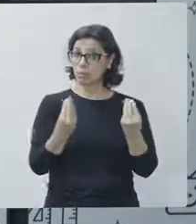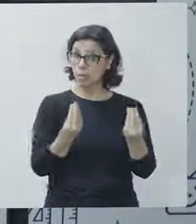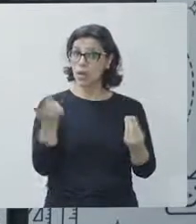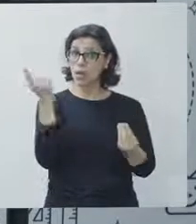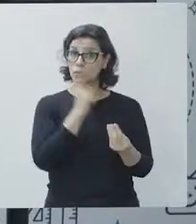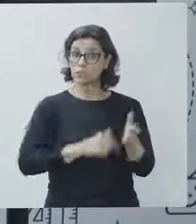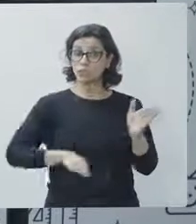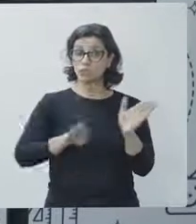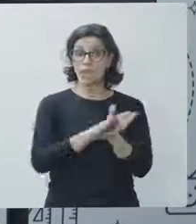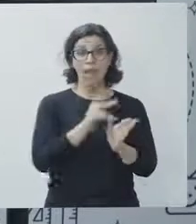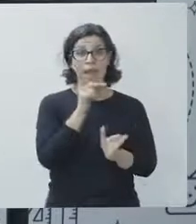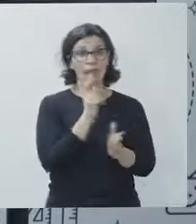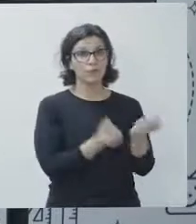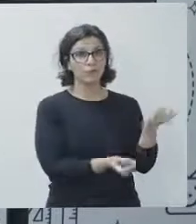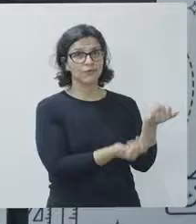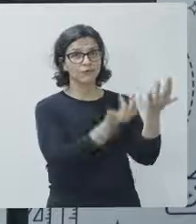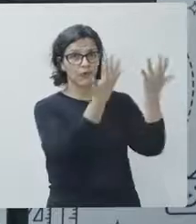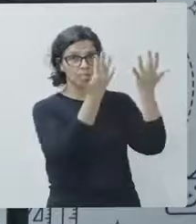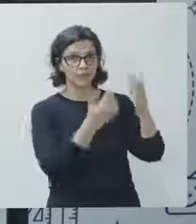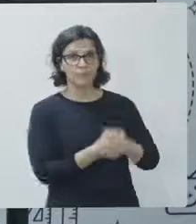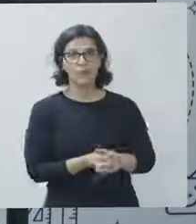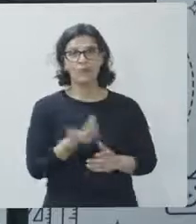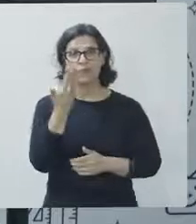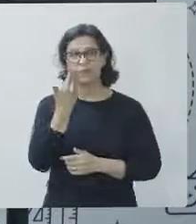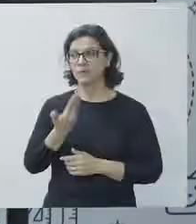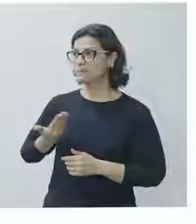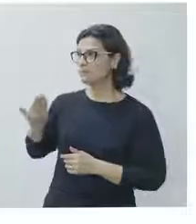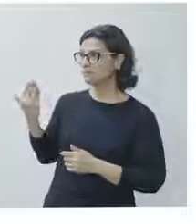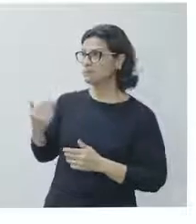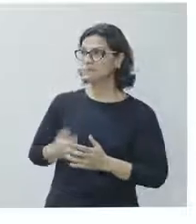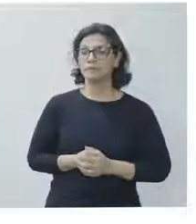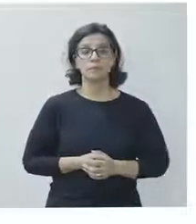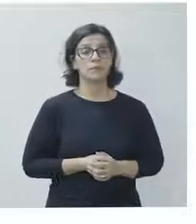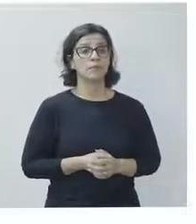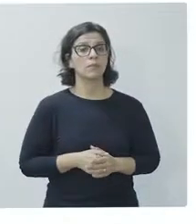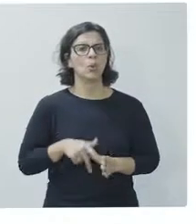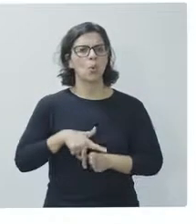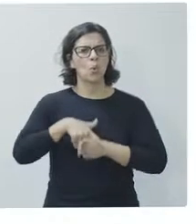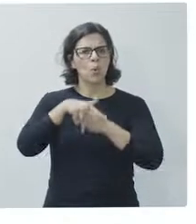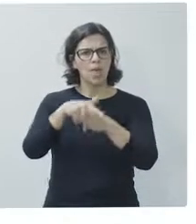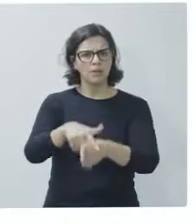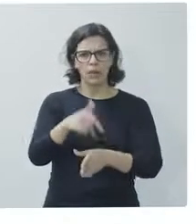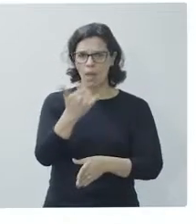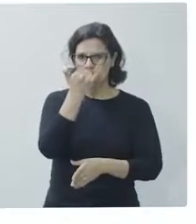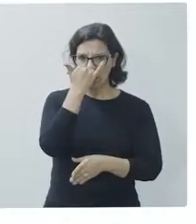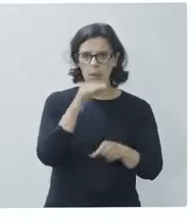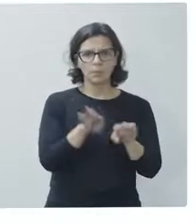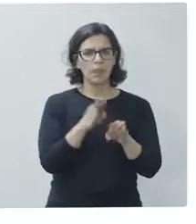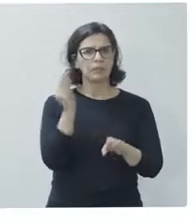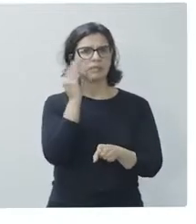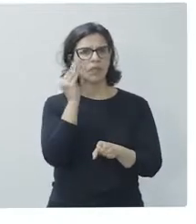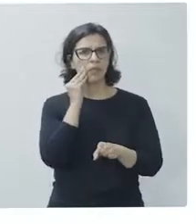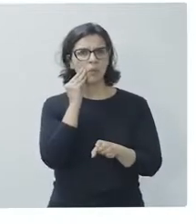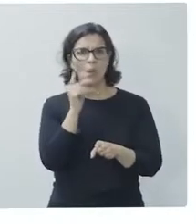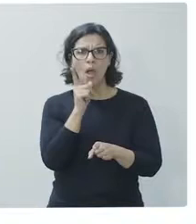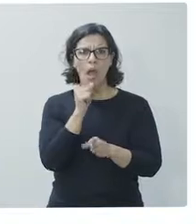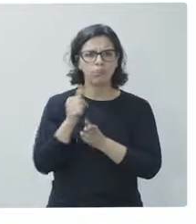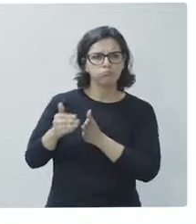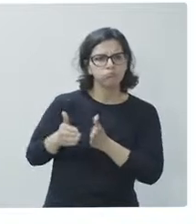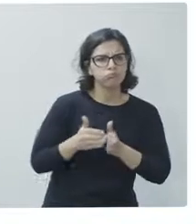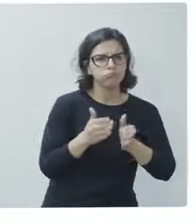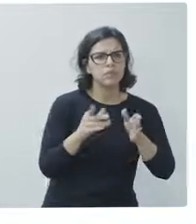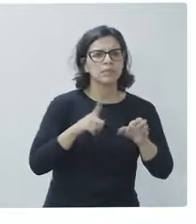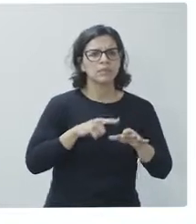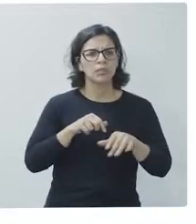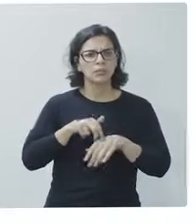tesouro para conseguir chegar à fonte. Então, olha só. O cavaleiro azarado tentou atravessar o curso